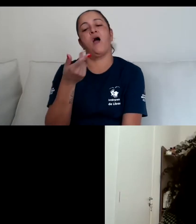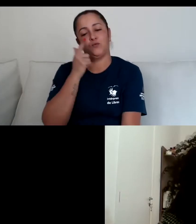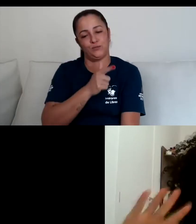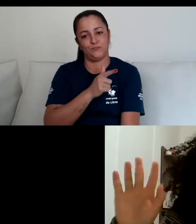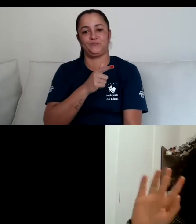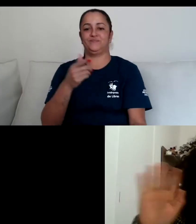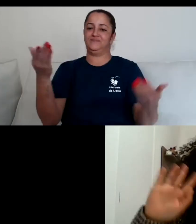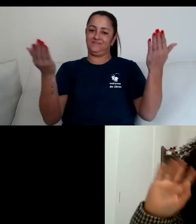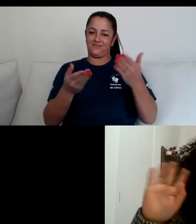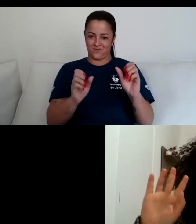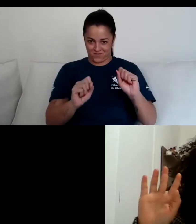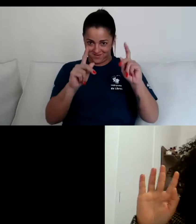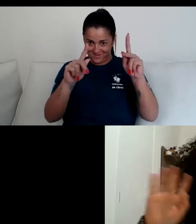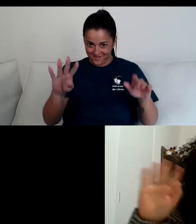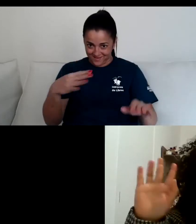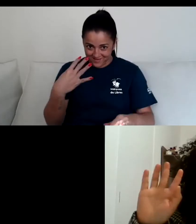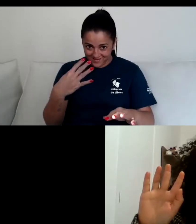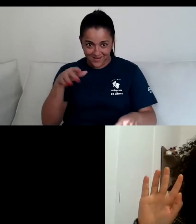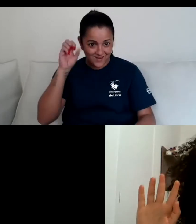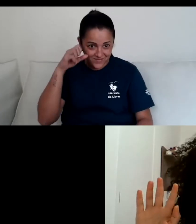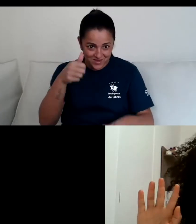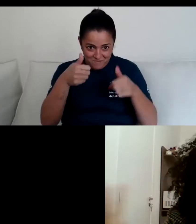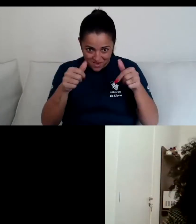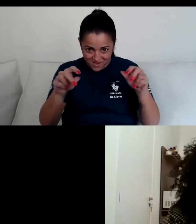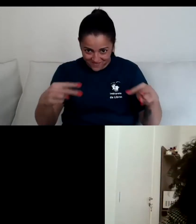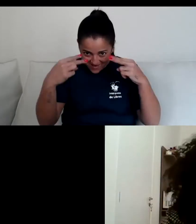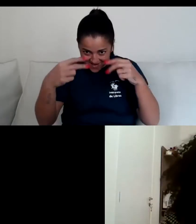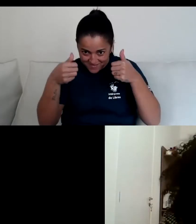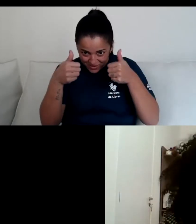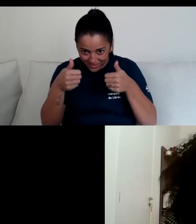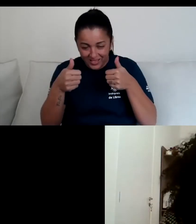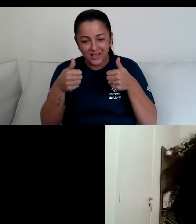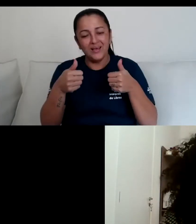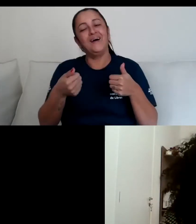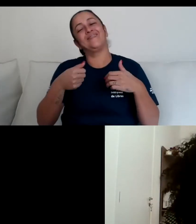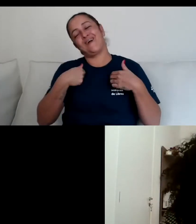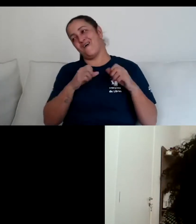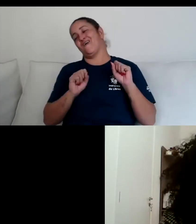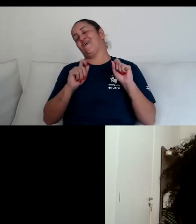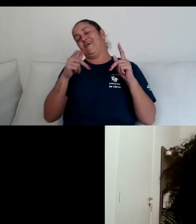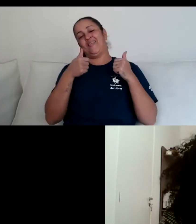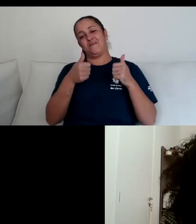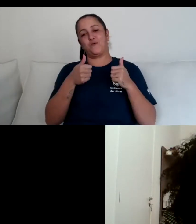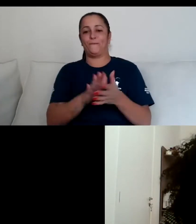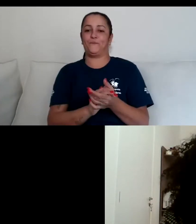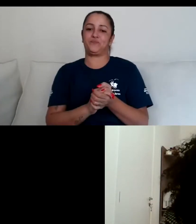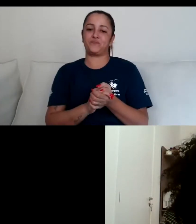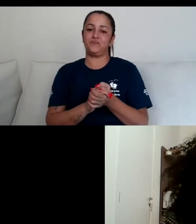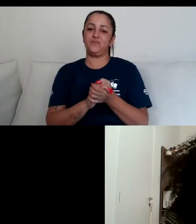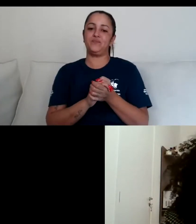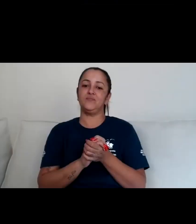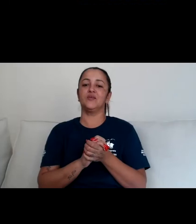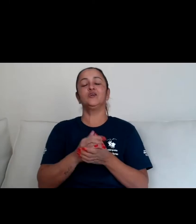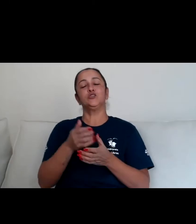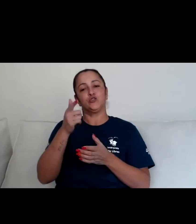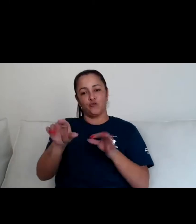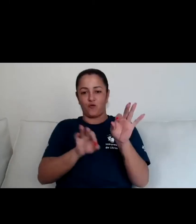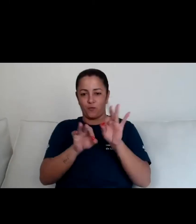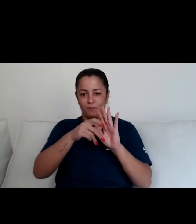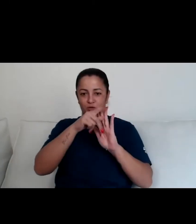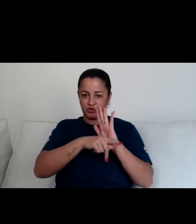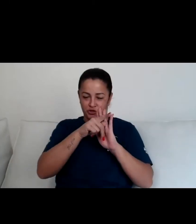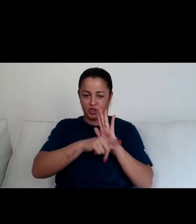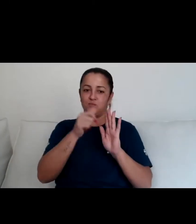Isso, agora está todo mundo me ouvindo e vendo? Então tá bom, gente. Faço parte do projeto Mulheres Negras